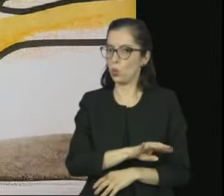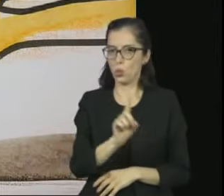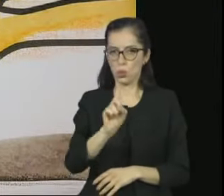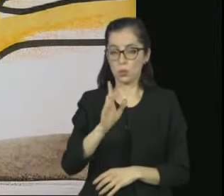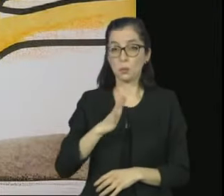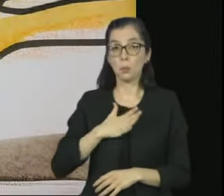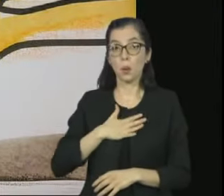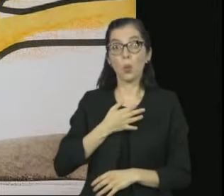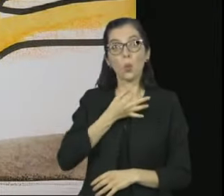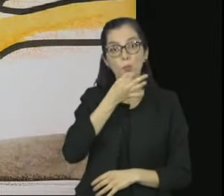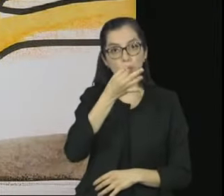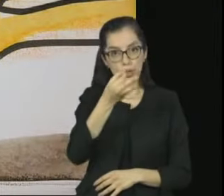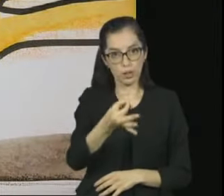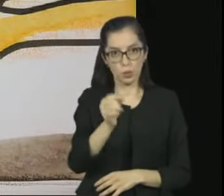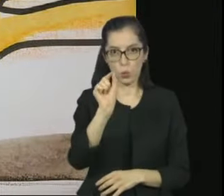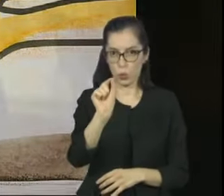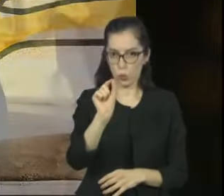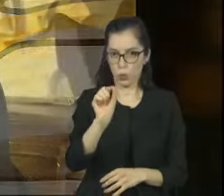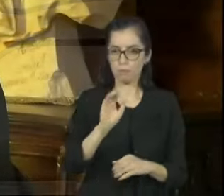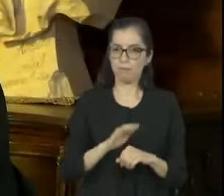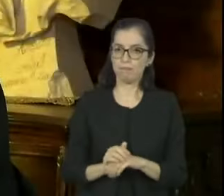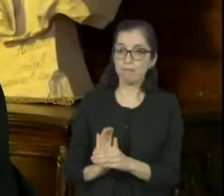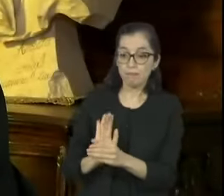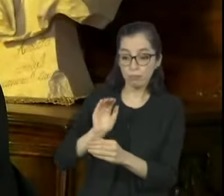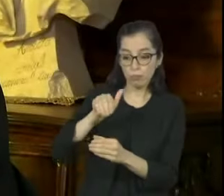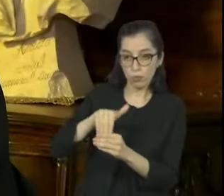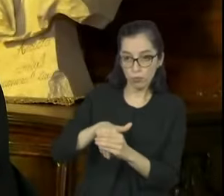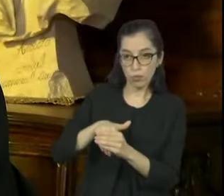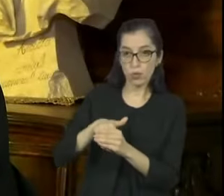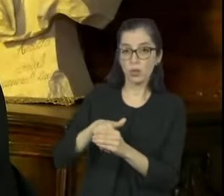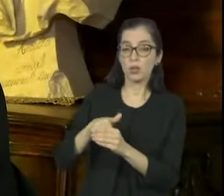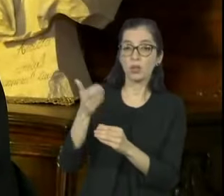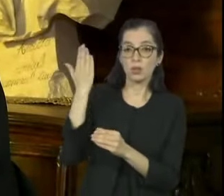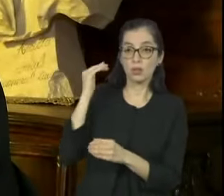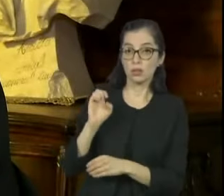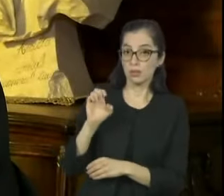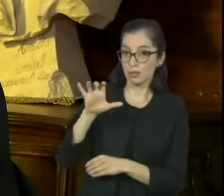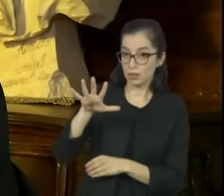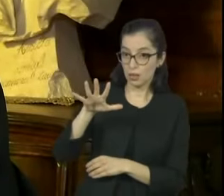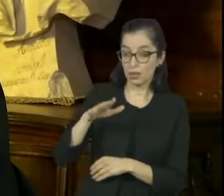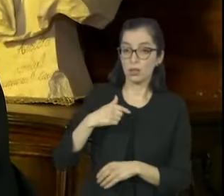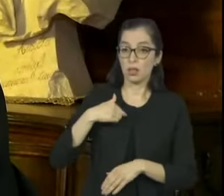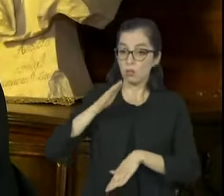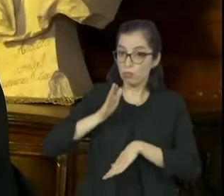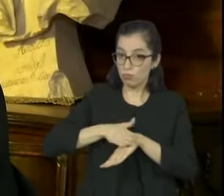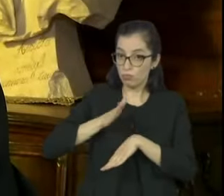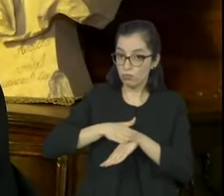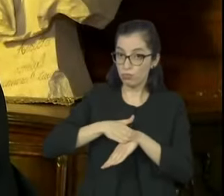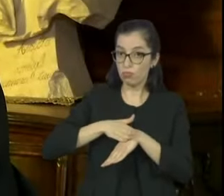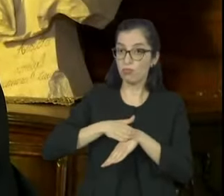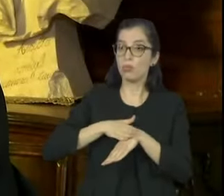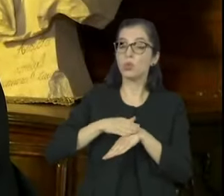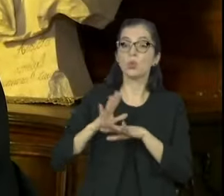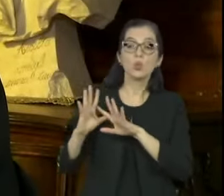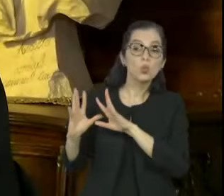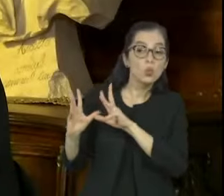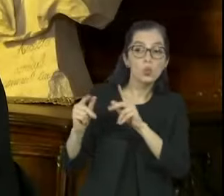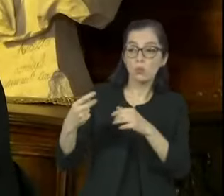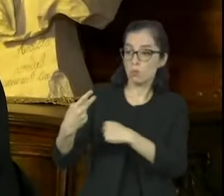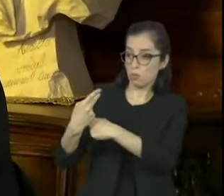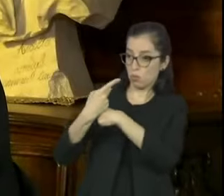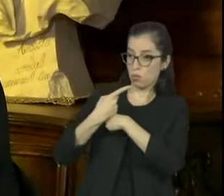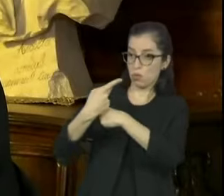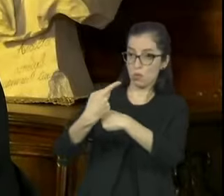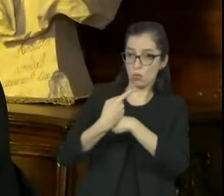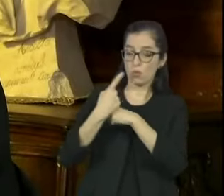postura nas eleições passadas no estado eu procurei receber a todos que me procurassem